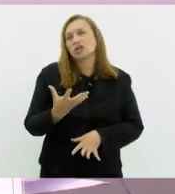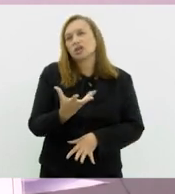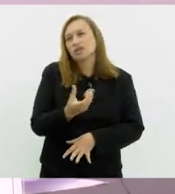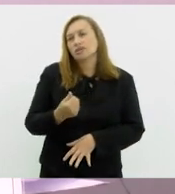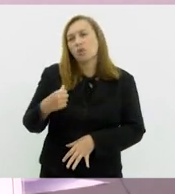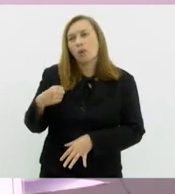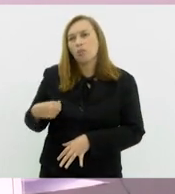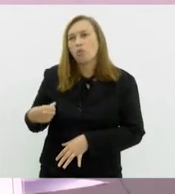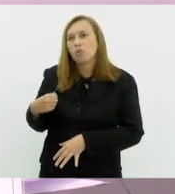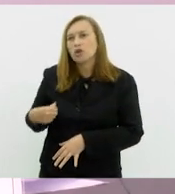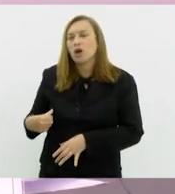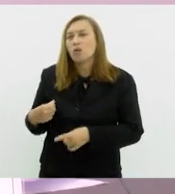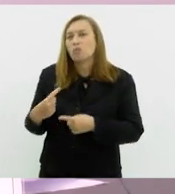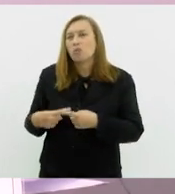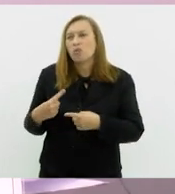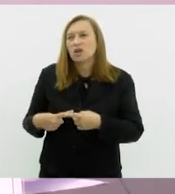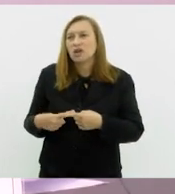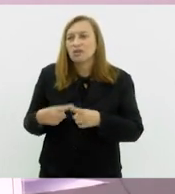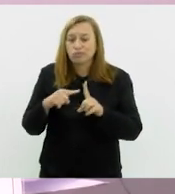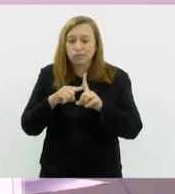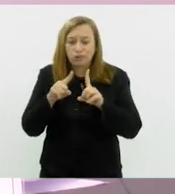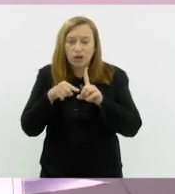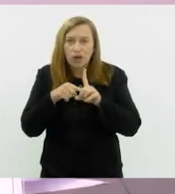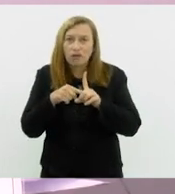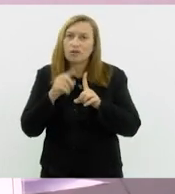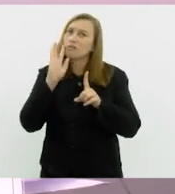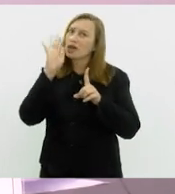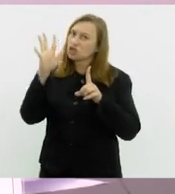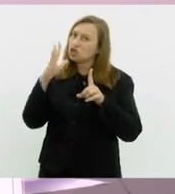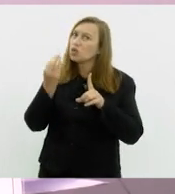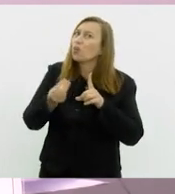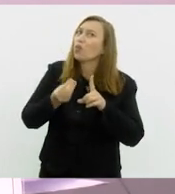porque engravidou. Você imagina a situação